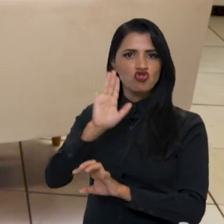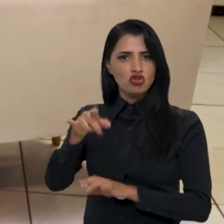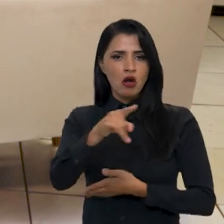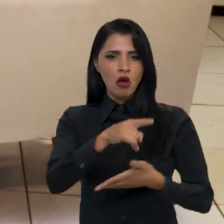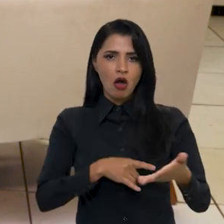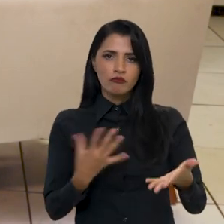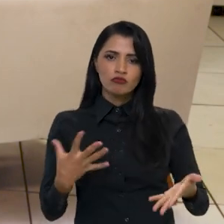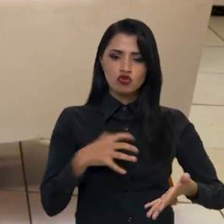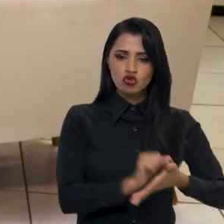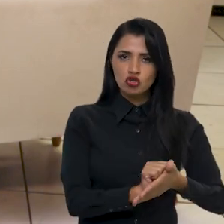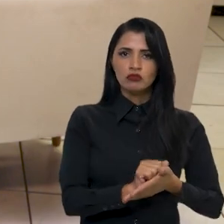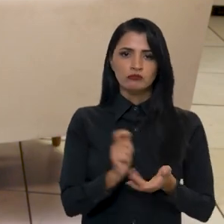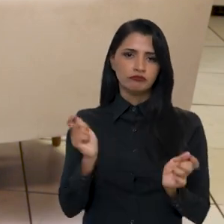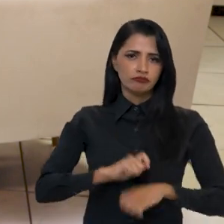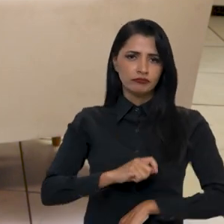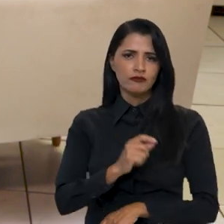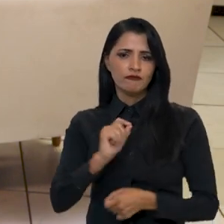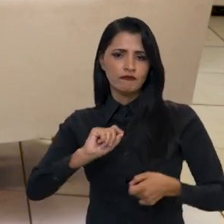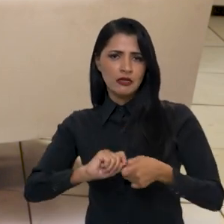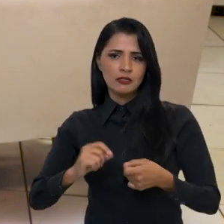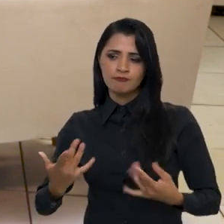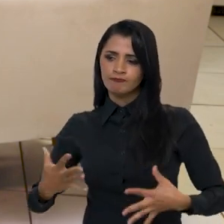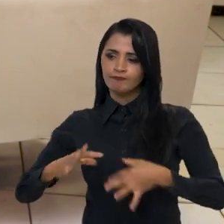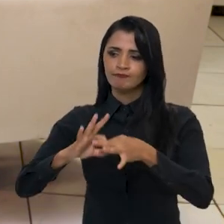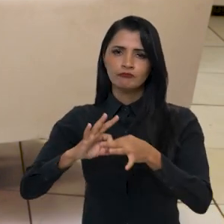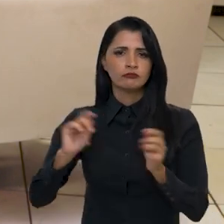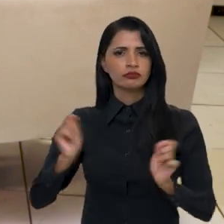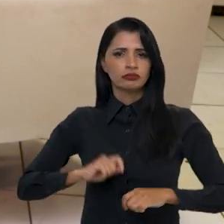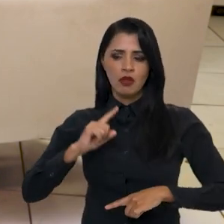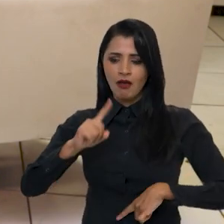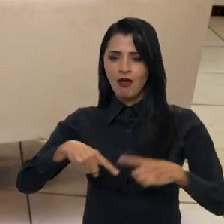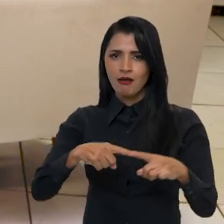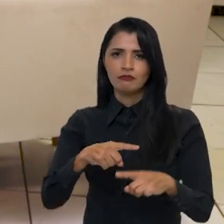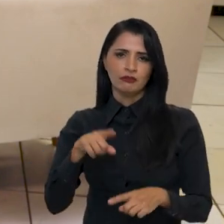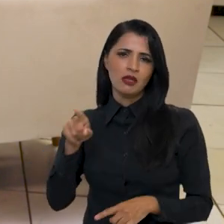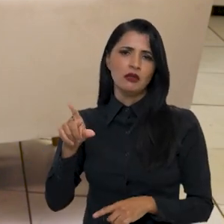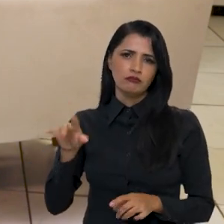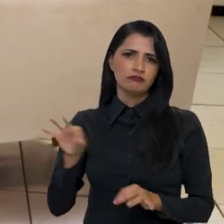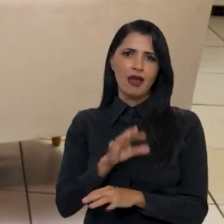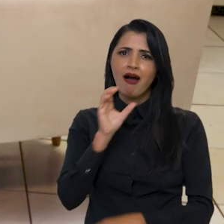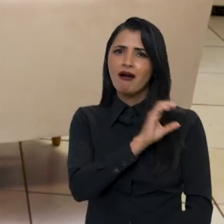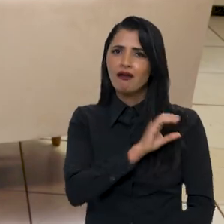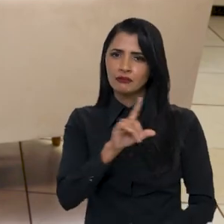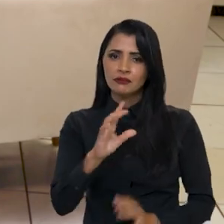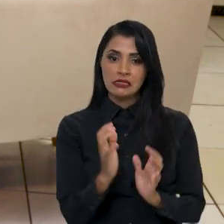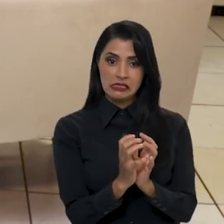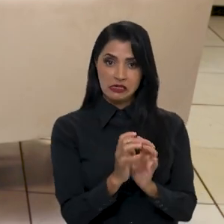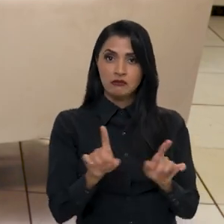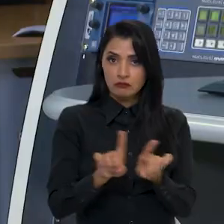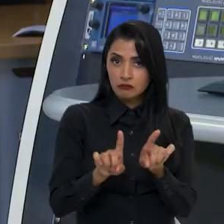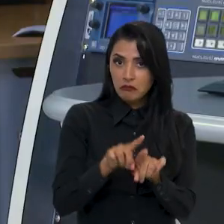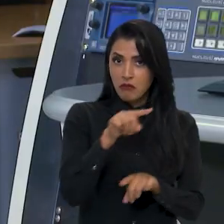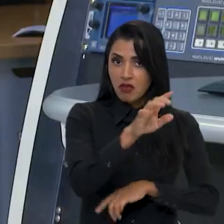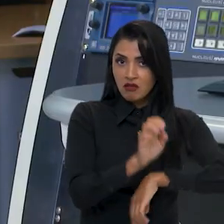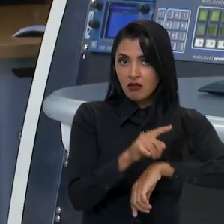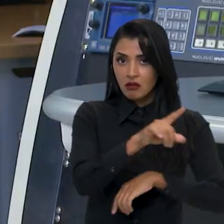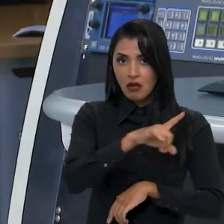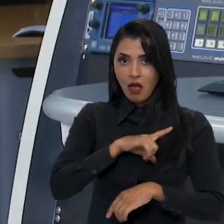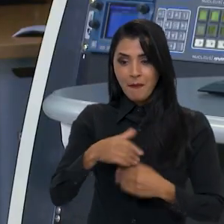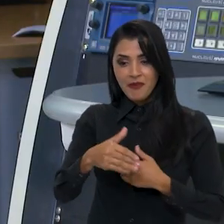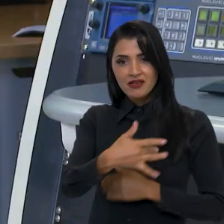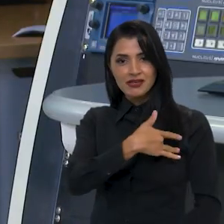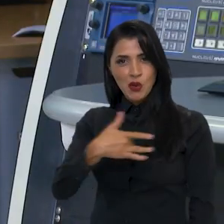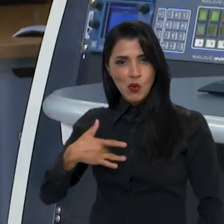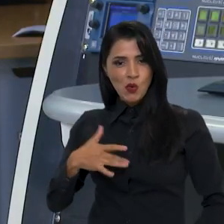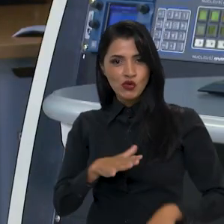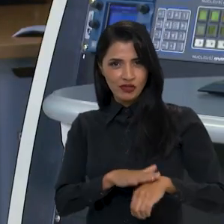prontuário eletrônico, puderam fazer isso de uma maneira integrada, né? Eles avançaram bastante. Recife também, eles, a partir